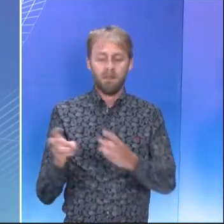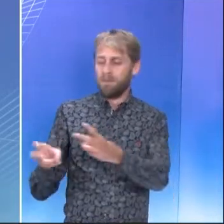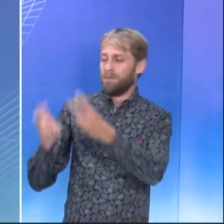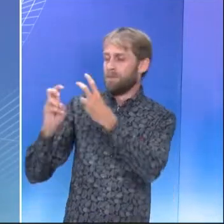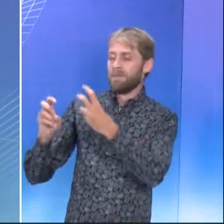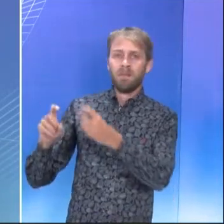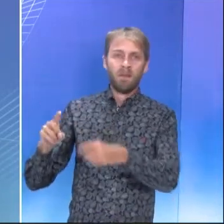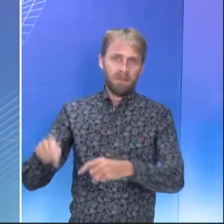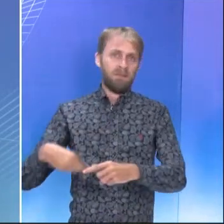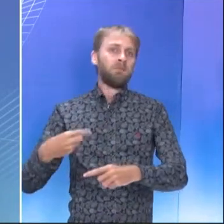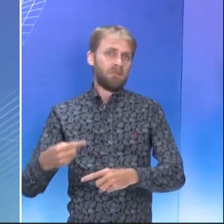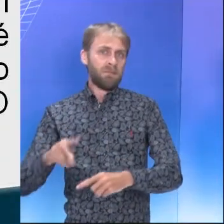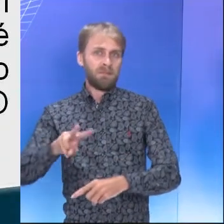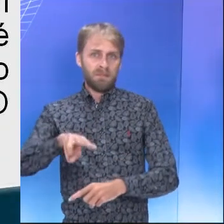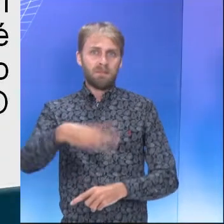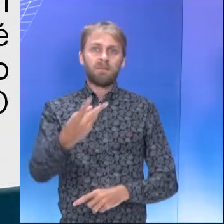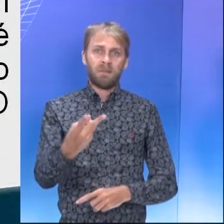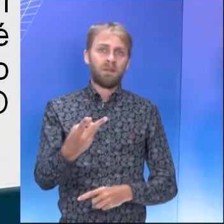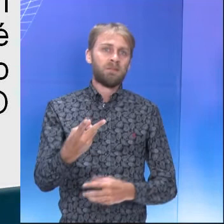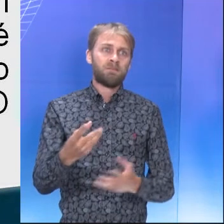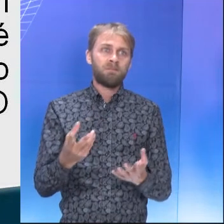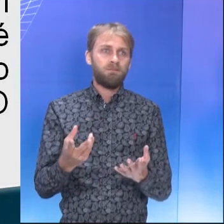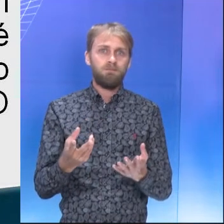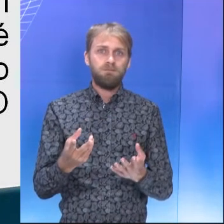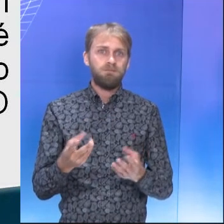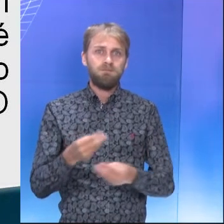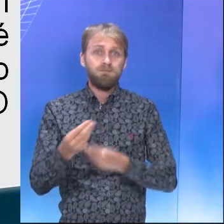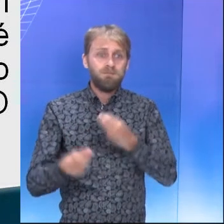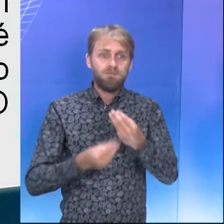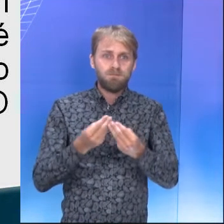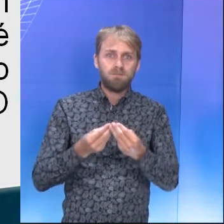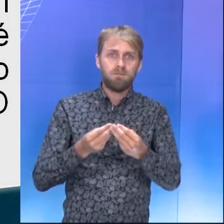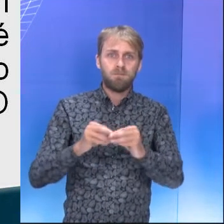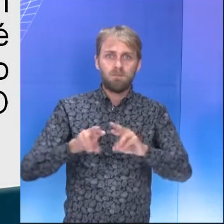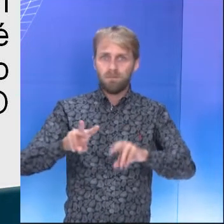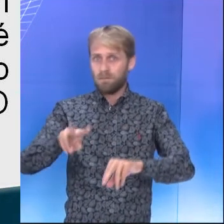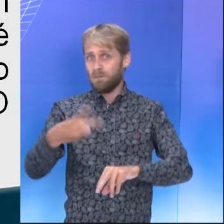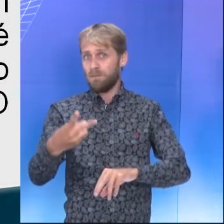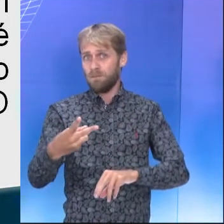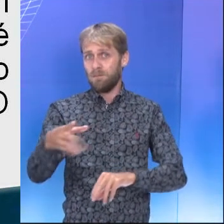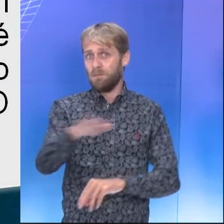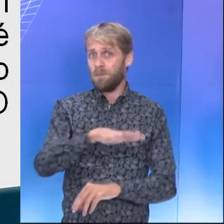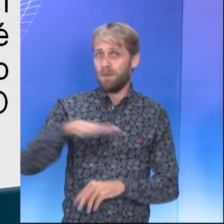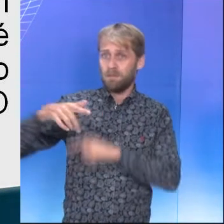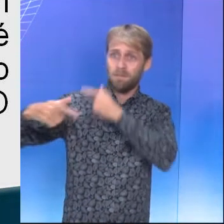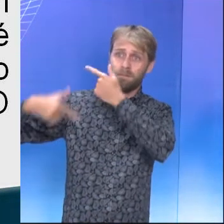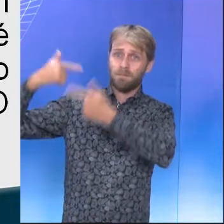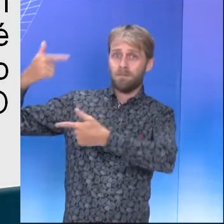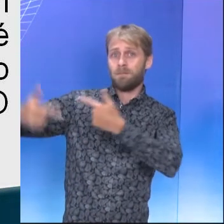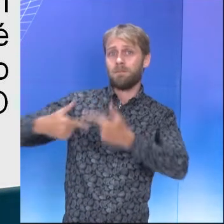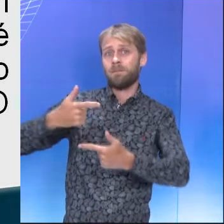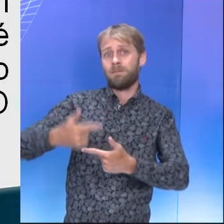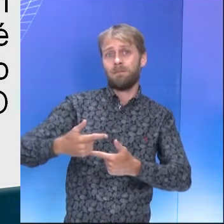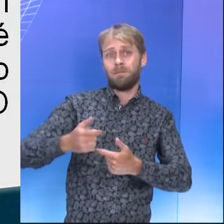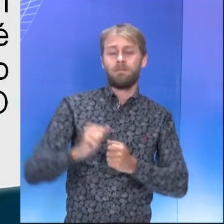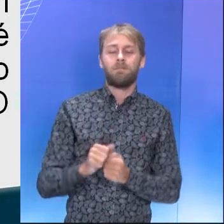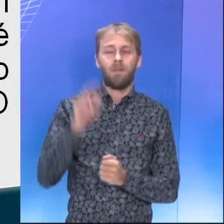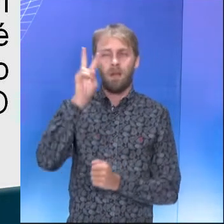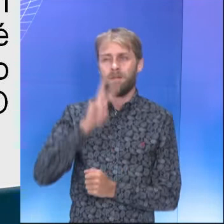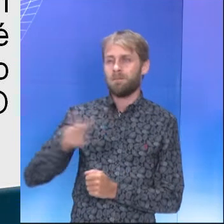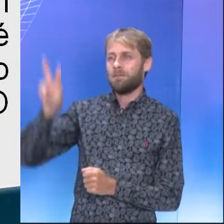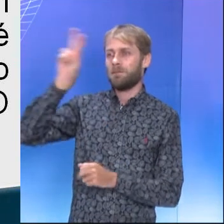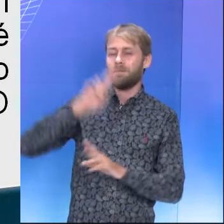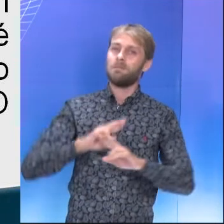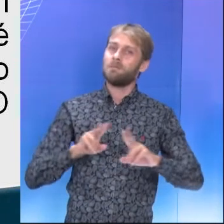depois, em relação à questão das comunidades tradicionais, né? E aí nós vamos conseguir visualizar essa